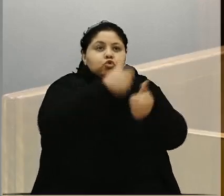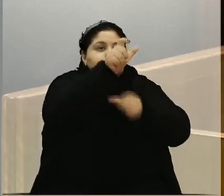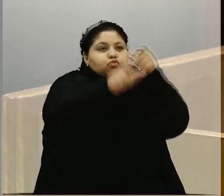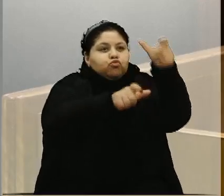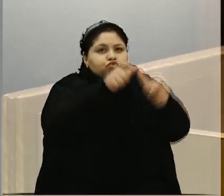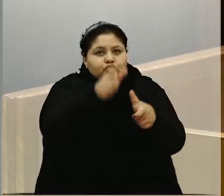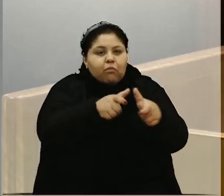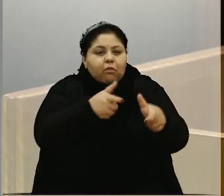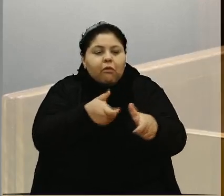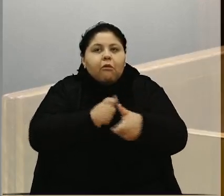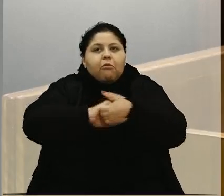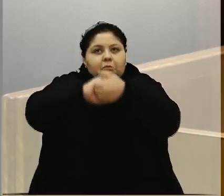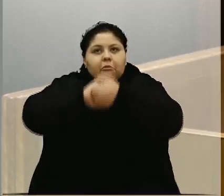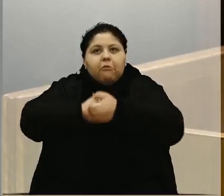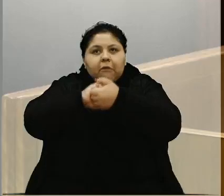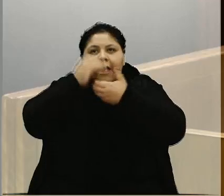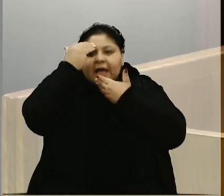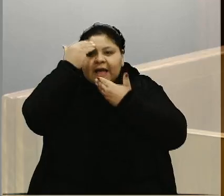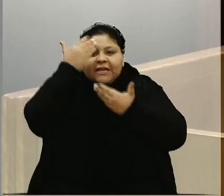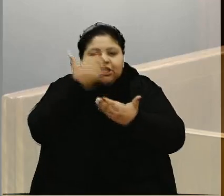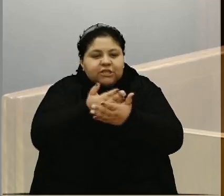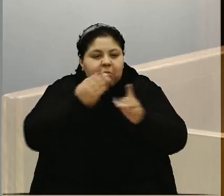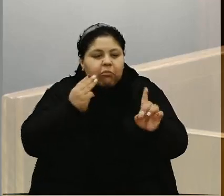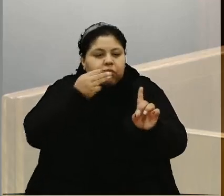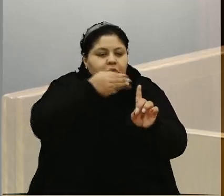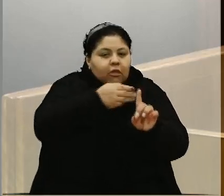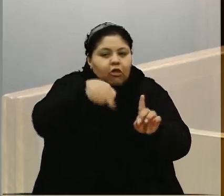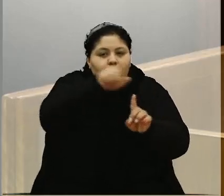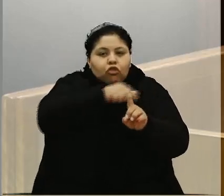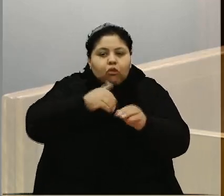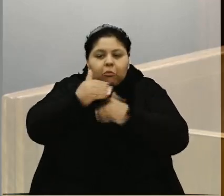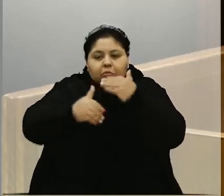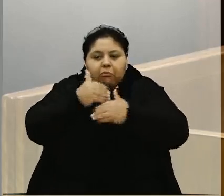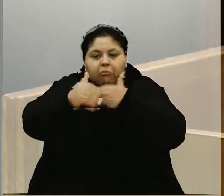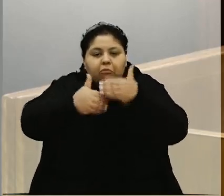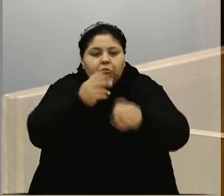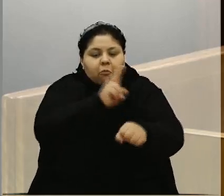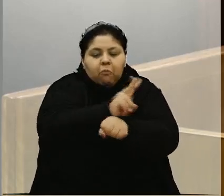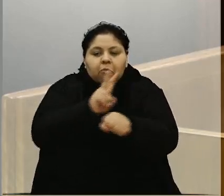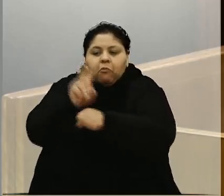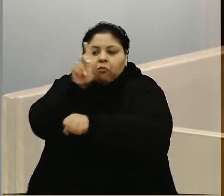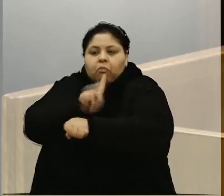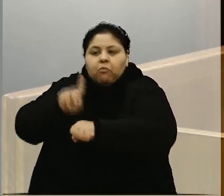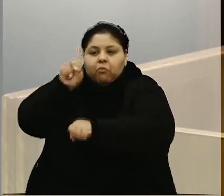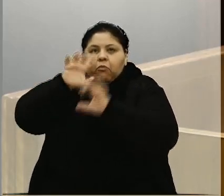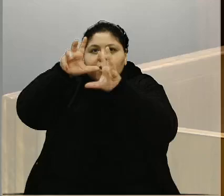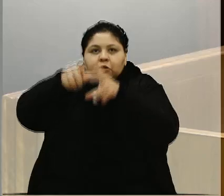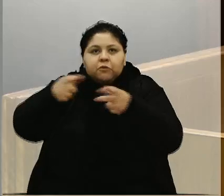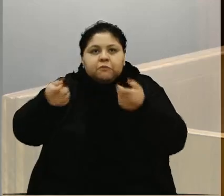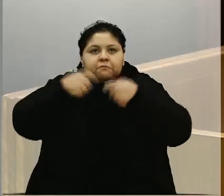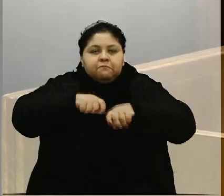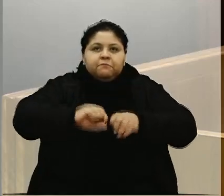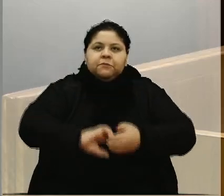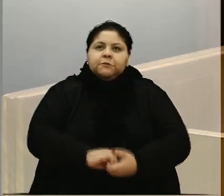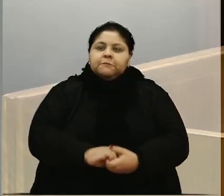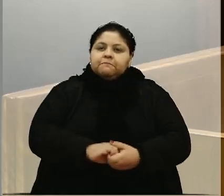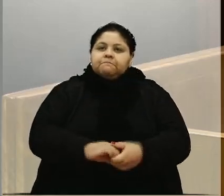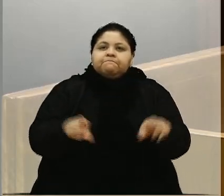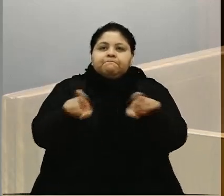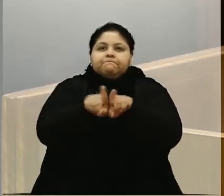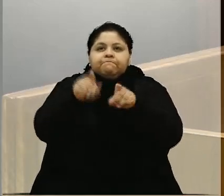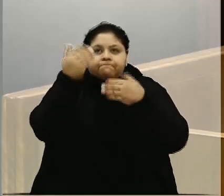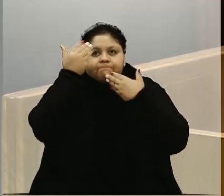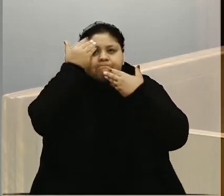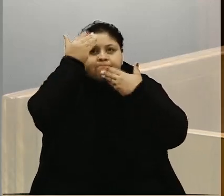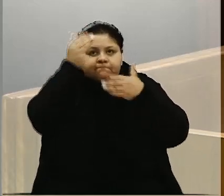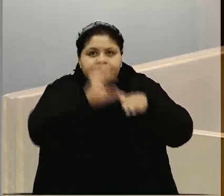parceiros conosco, crer nessa missão, nós temos avançado em ser realmente o cuidado de Deus para todos aqueles que precisam. Quero também agradecer aos